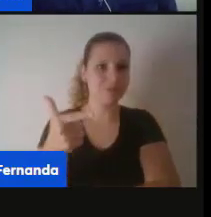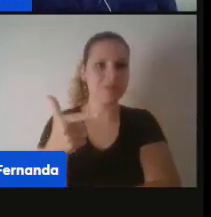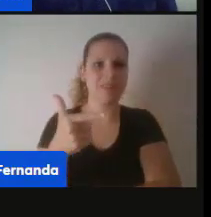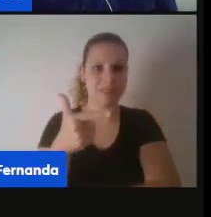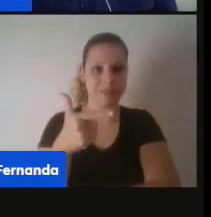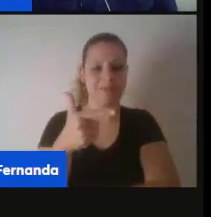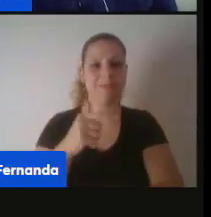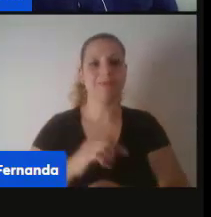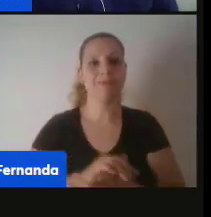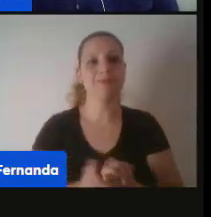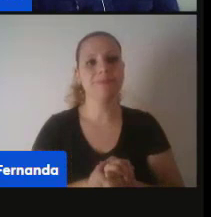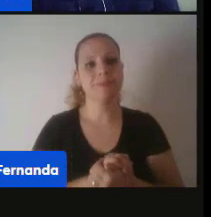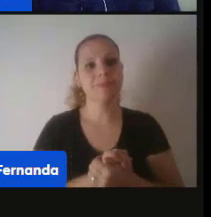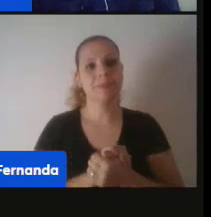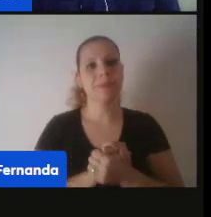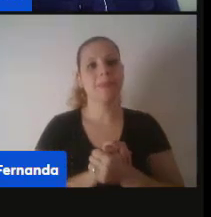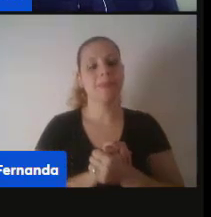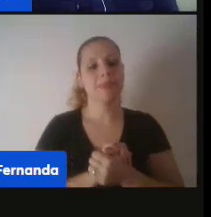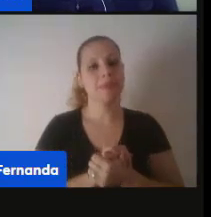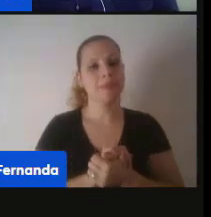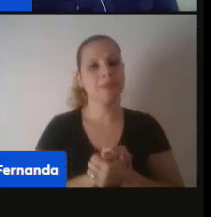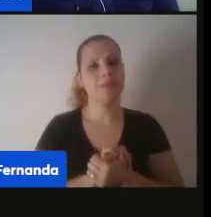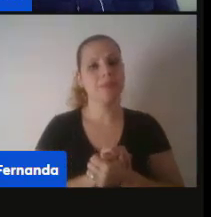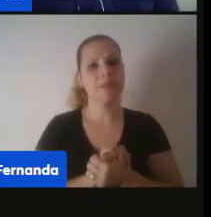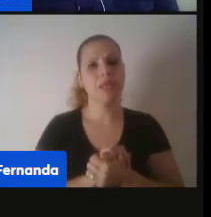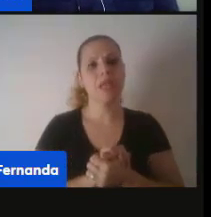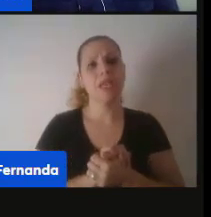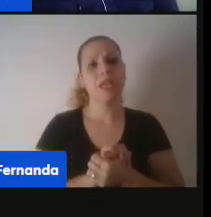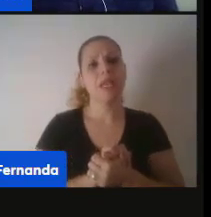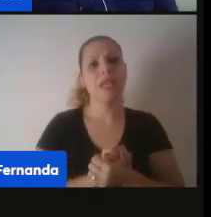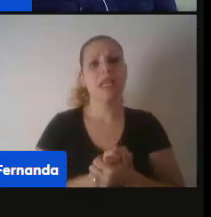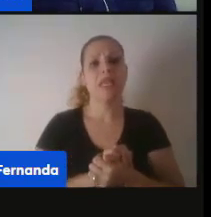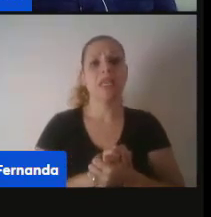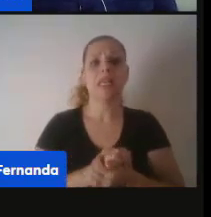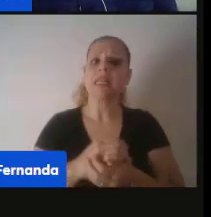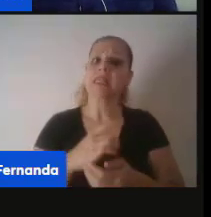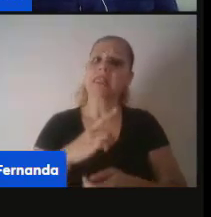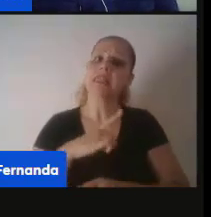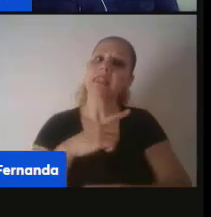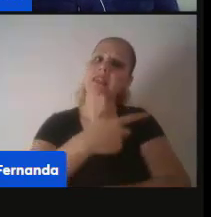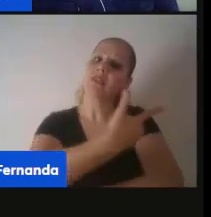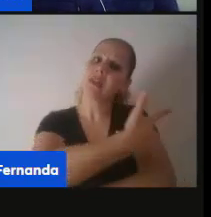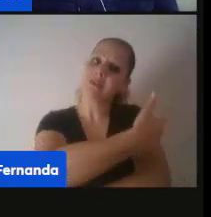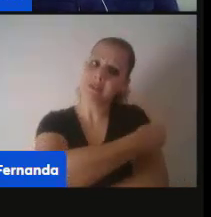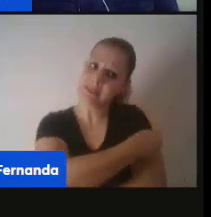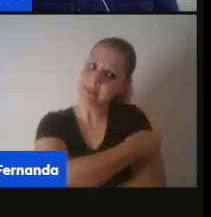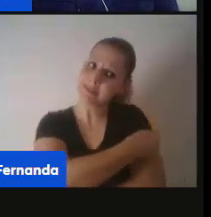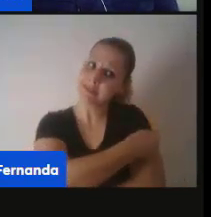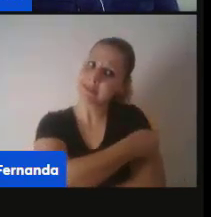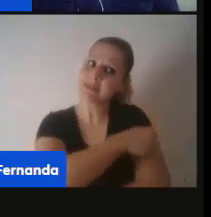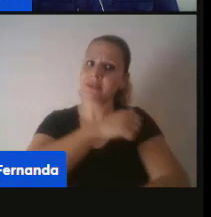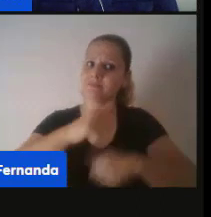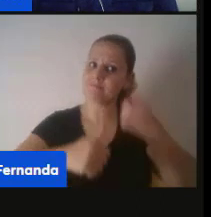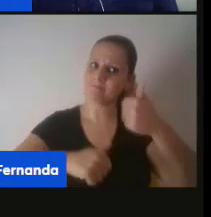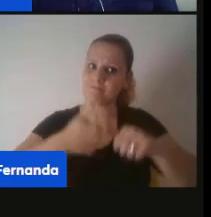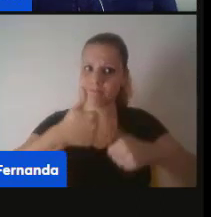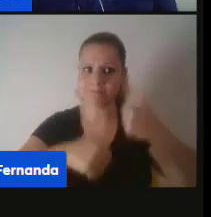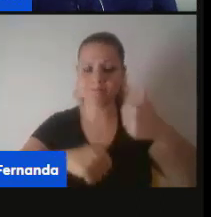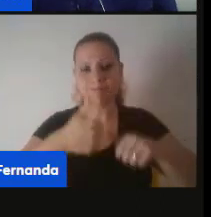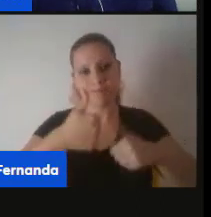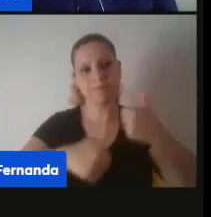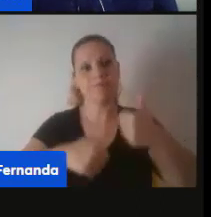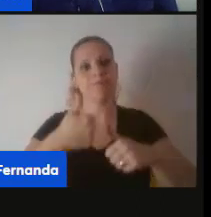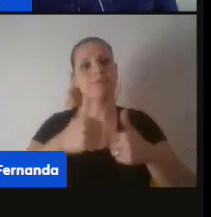Sanofi Pasteur, foi suspenso pela Anvisa. Nós temos uma vacina que está em fase final de teste do Instituto Butantan, a vacina